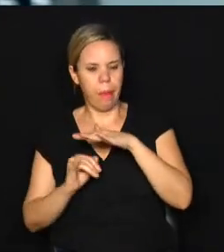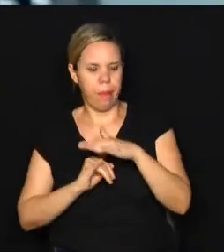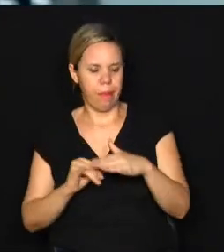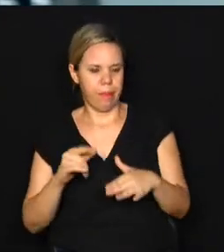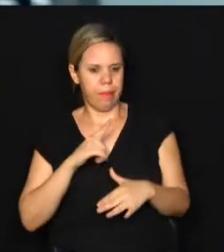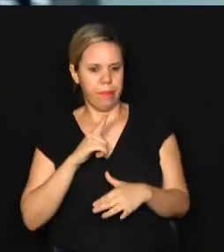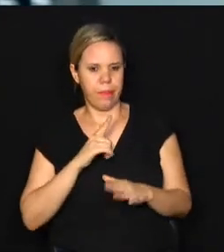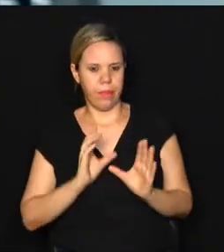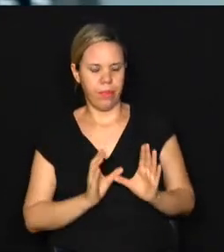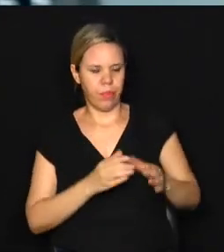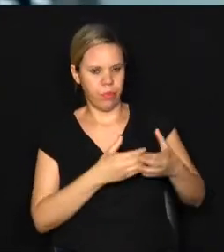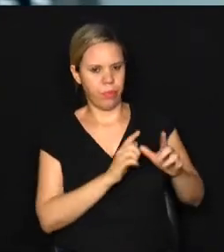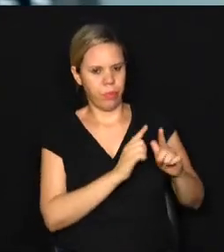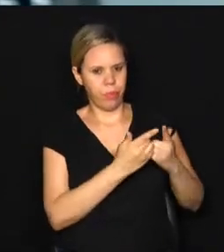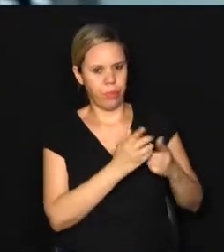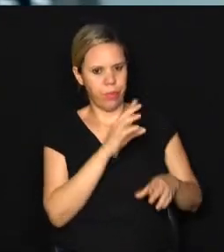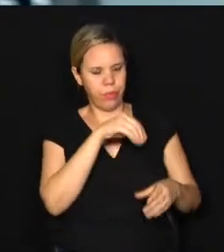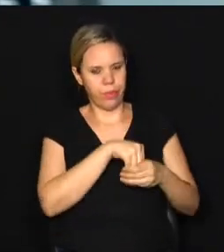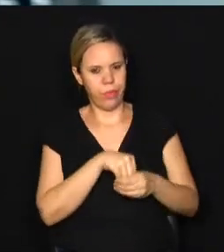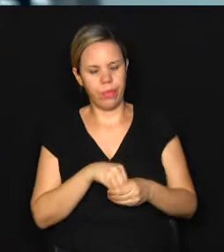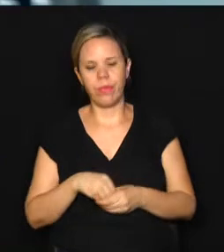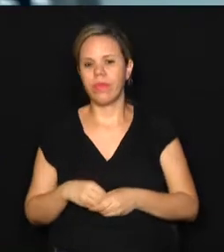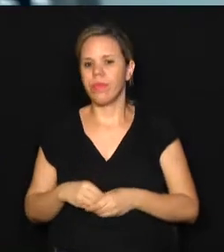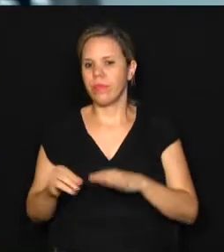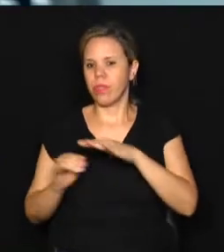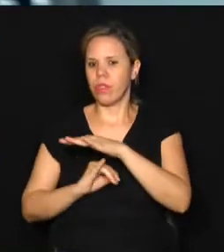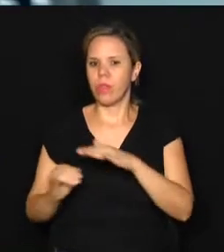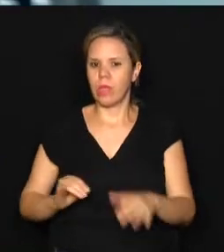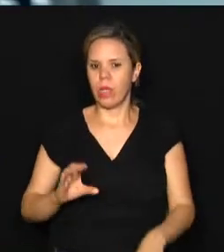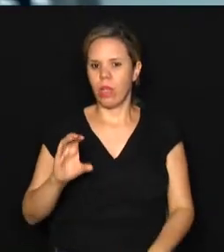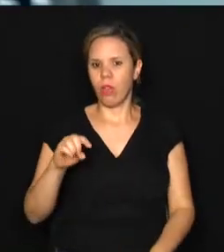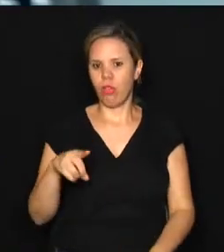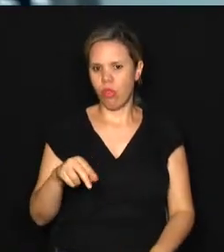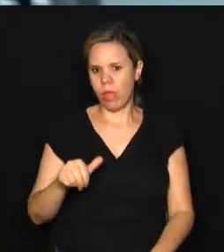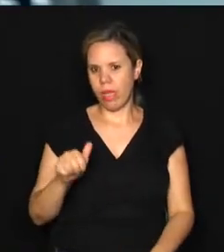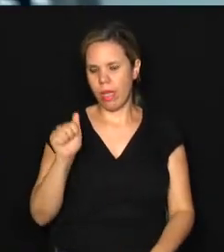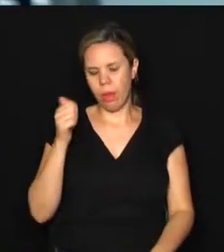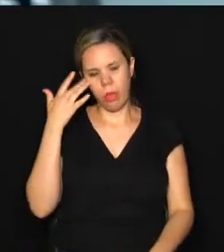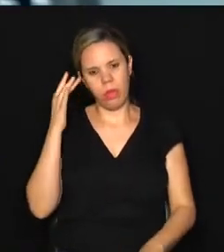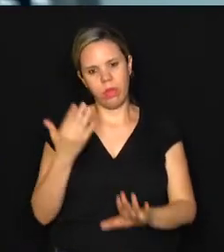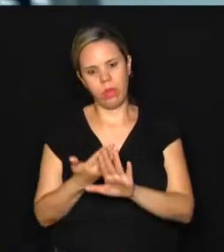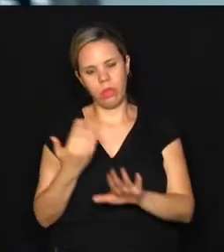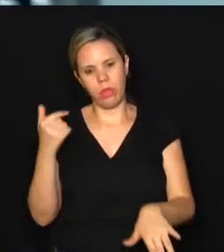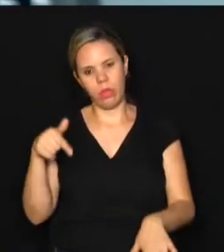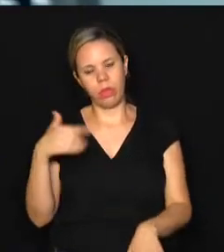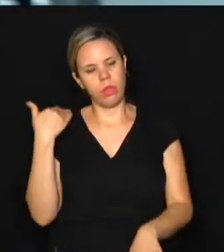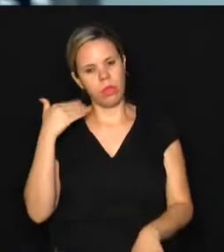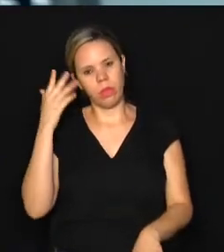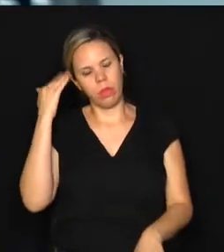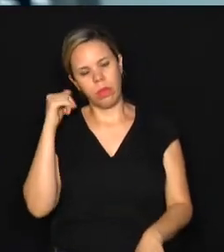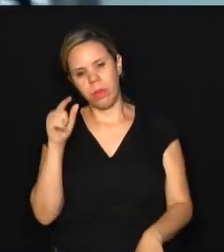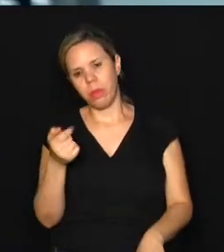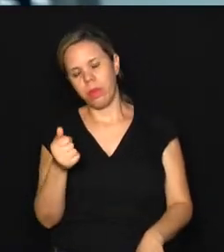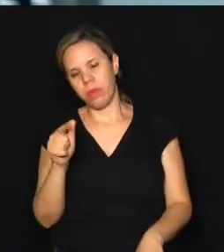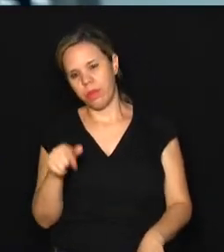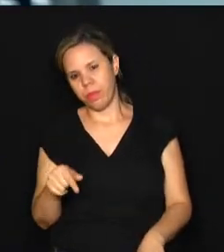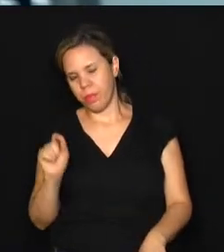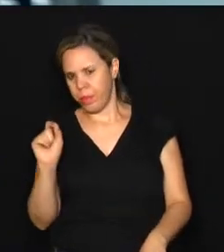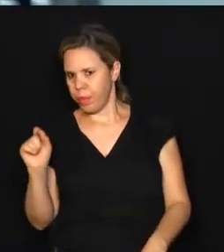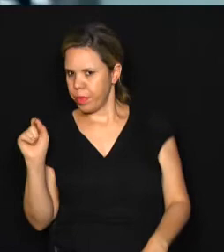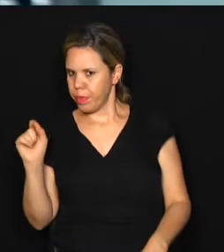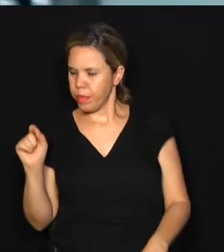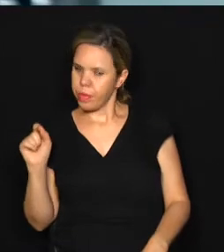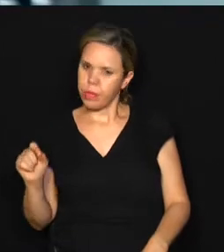um grupo dentro do CONDEMA, o Tiago está um pouco afastado, mas eu acho que a Mariana também sabe um pouco disso,